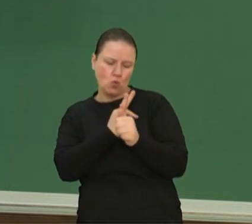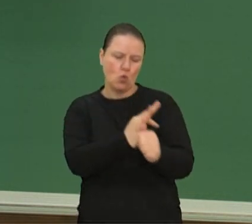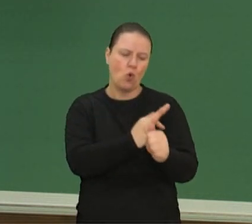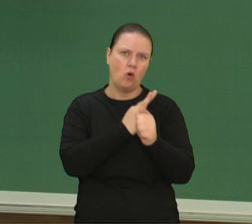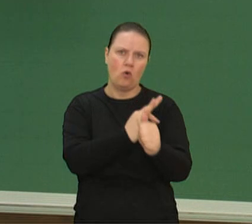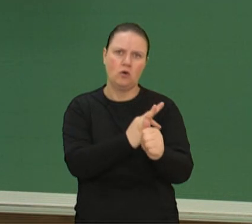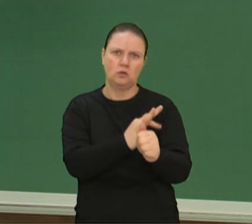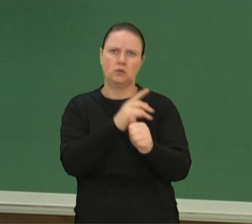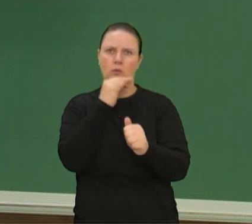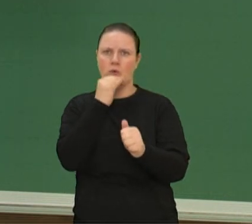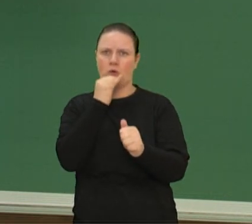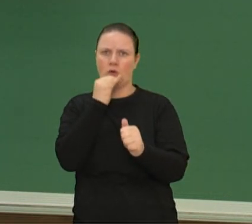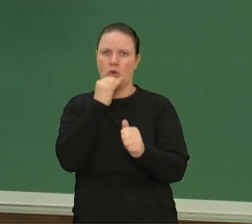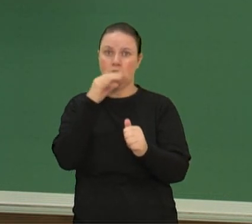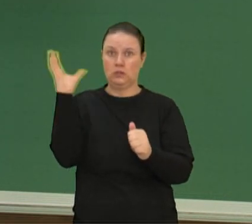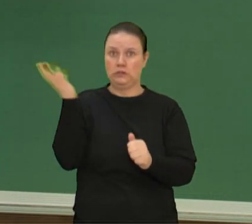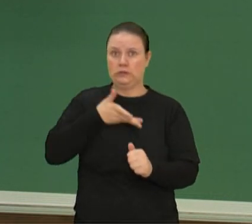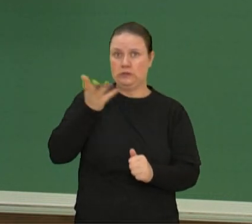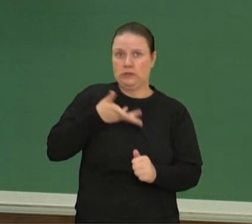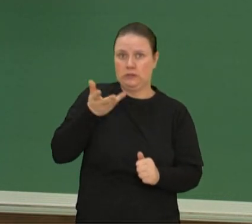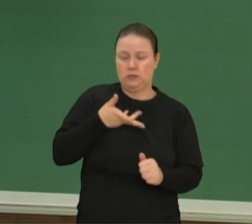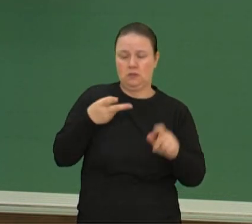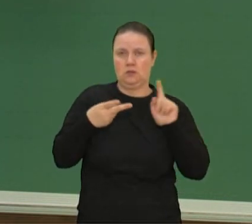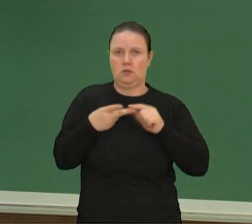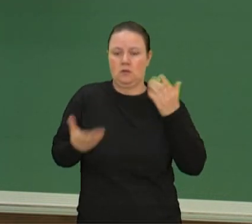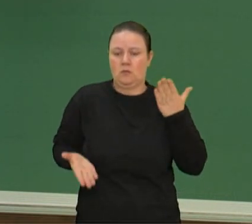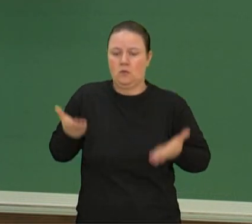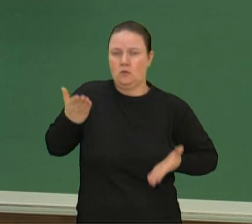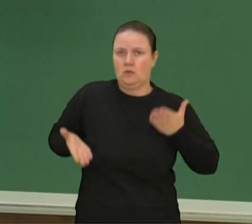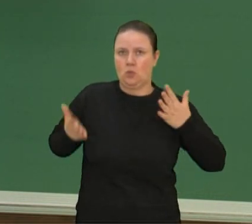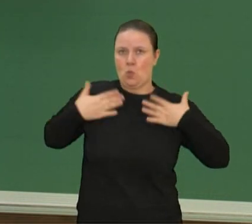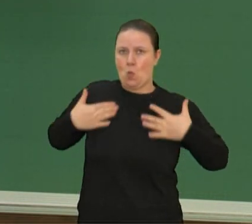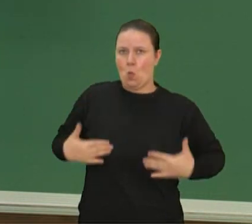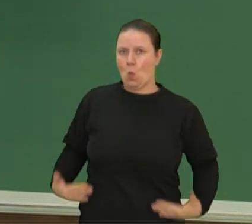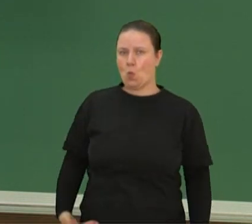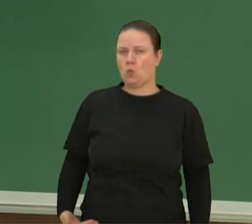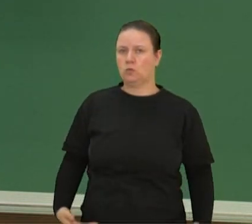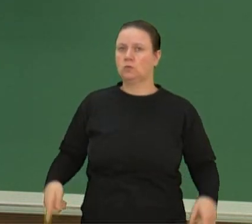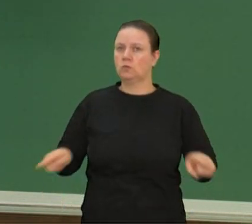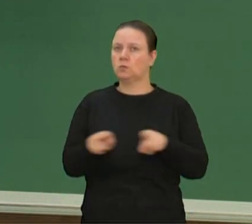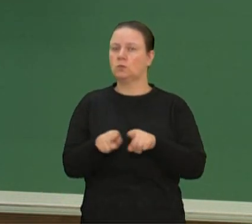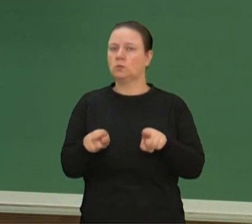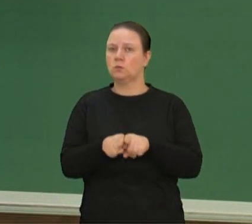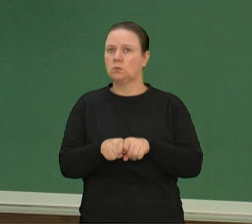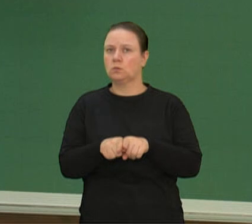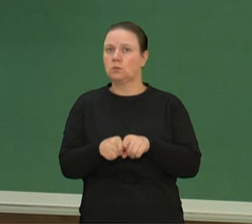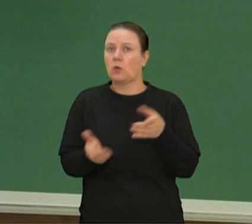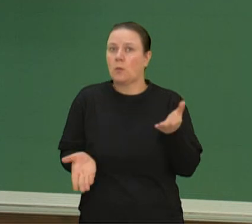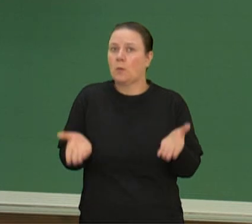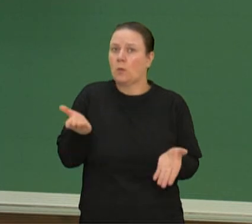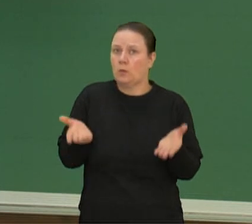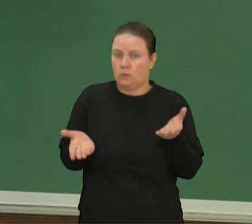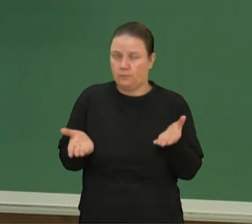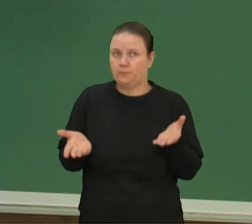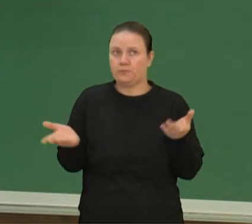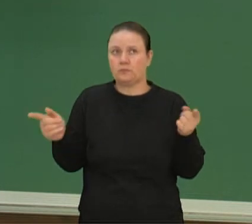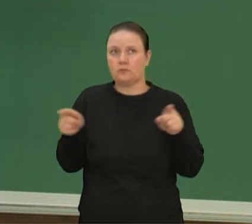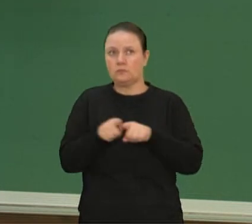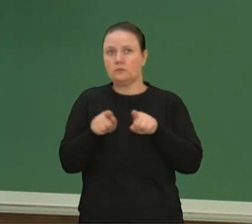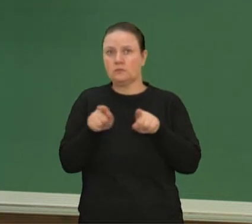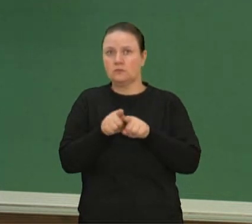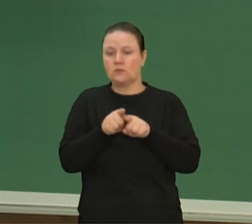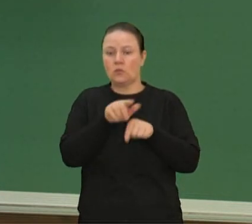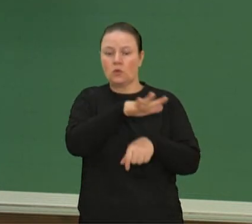massa de um corpo. E aí, quando nós falamos dessa força relacionada a movimentos no campo da